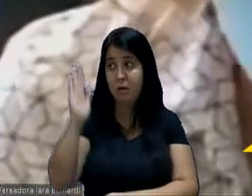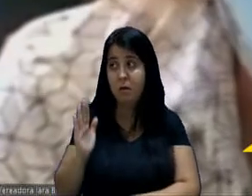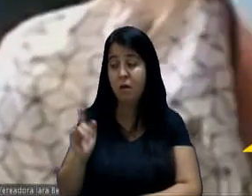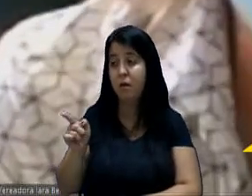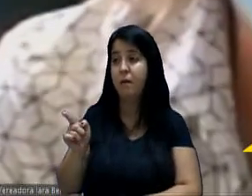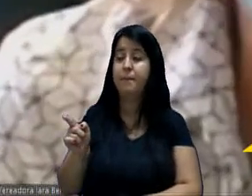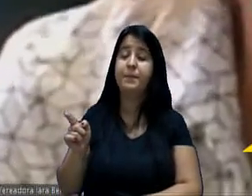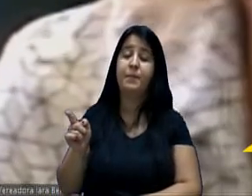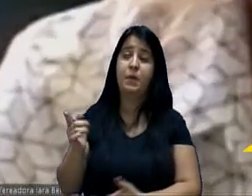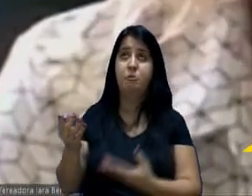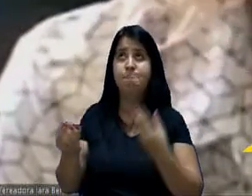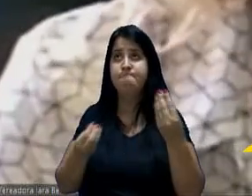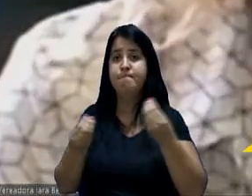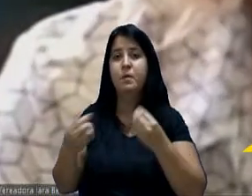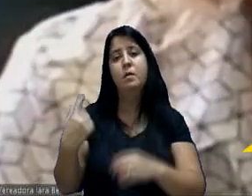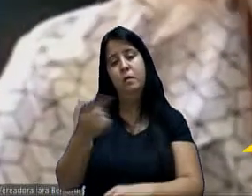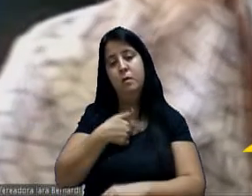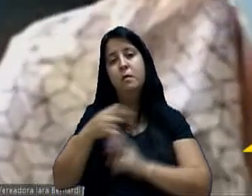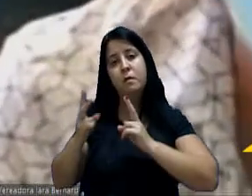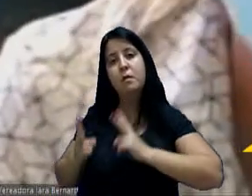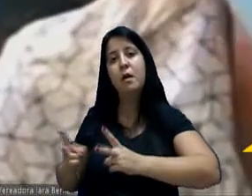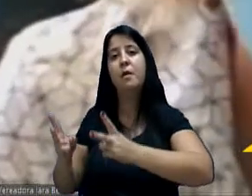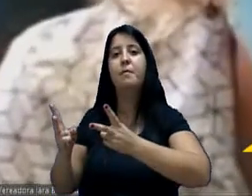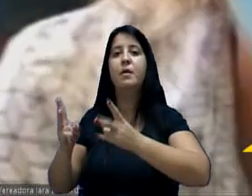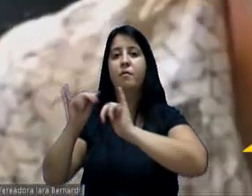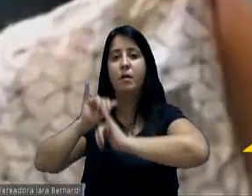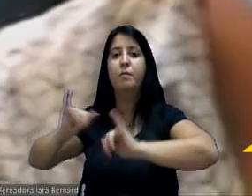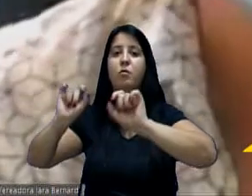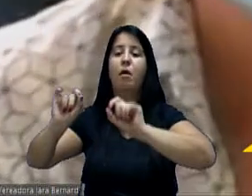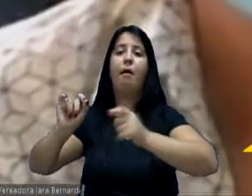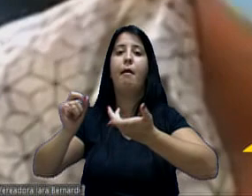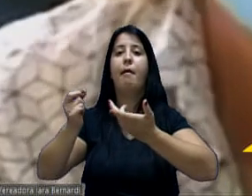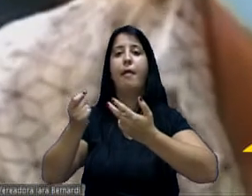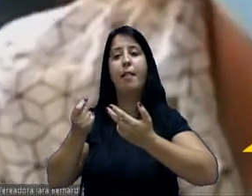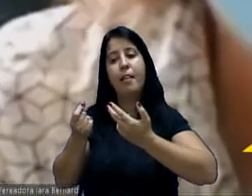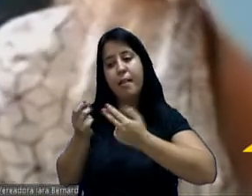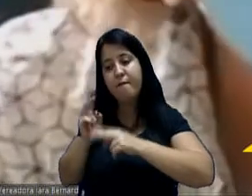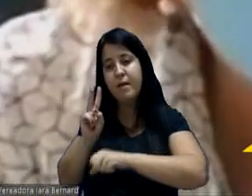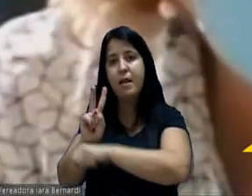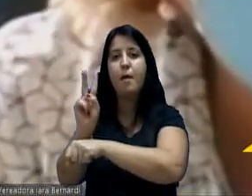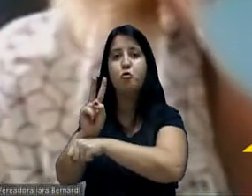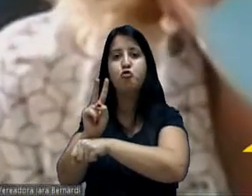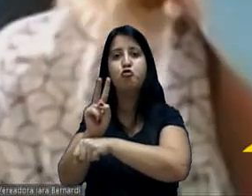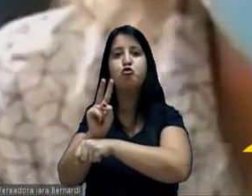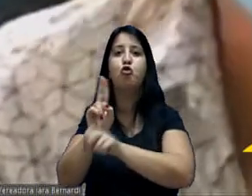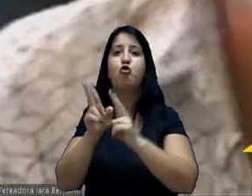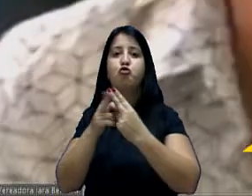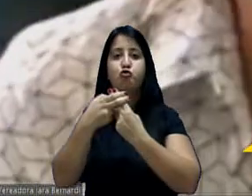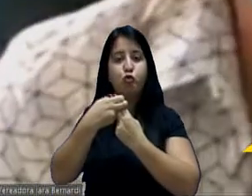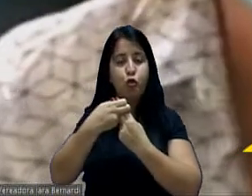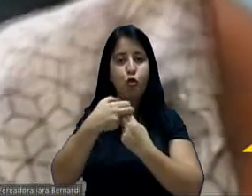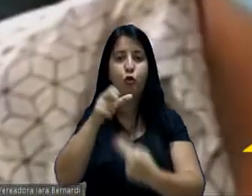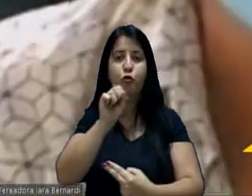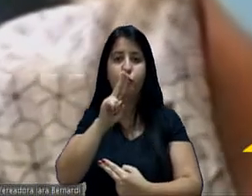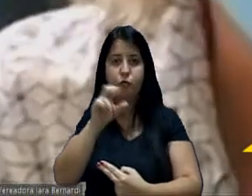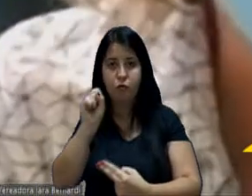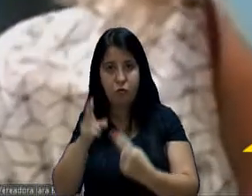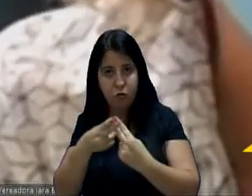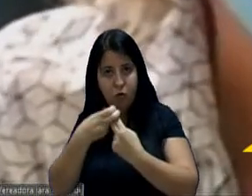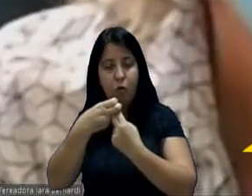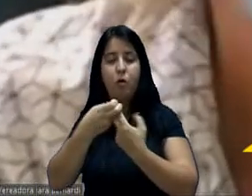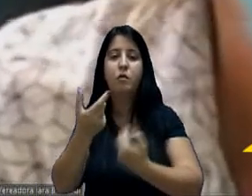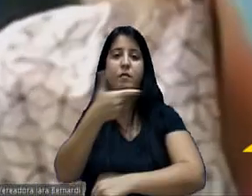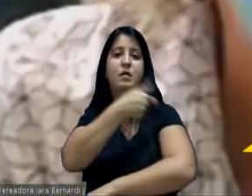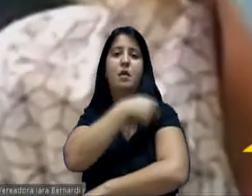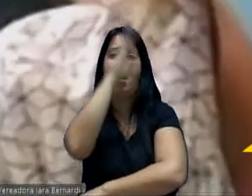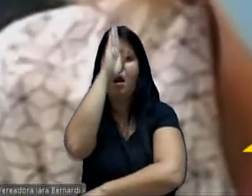e nós defendendo aqui, como a senhora defende também, o SUS, o sistema de vacinas gratuito pelo SUS, como